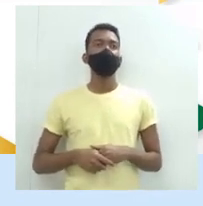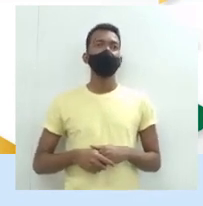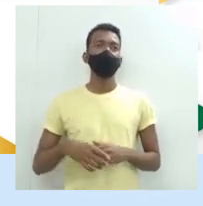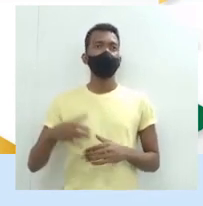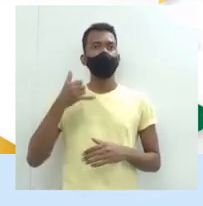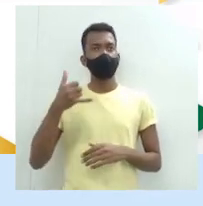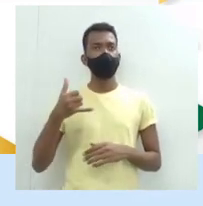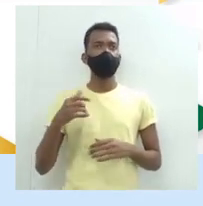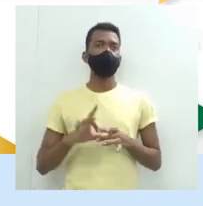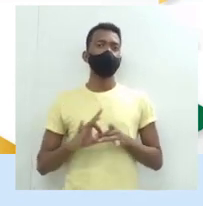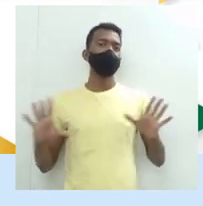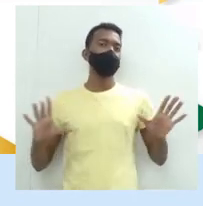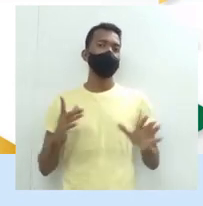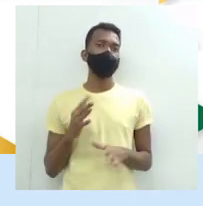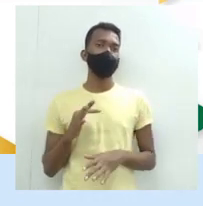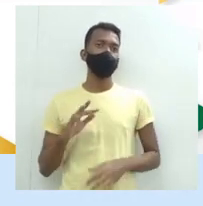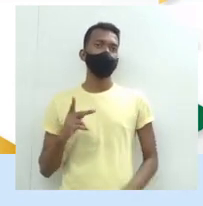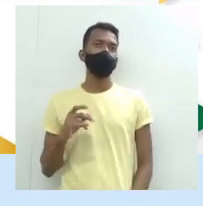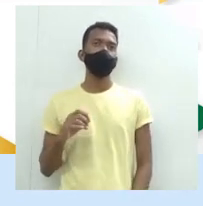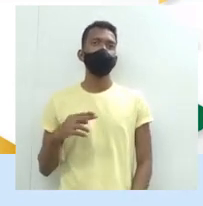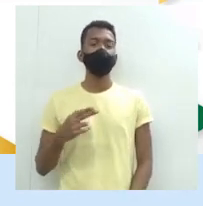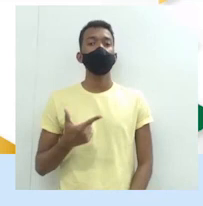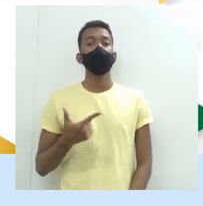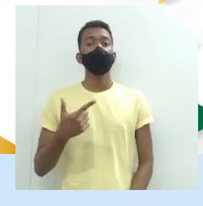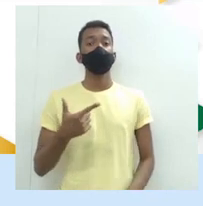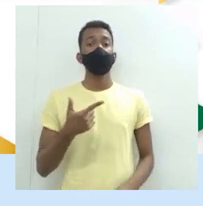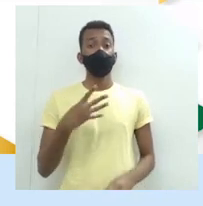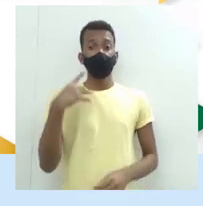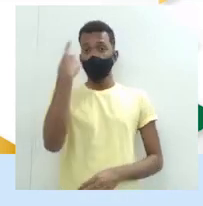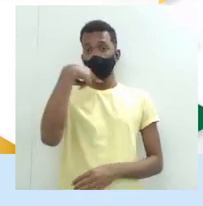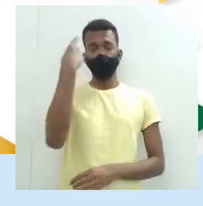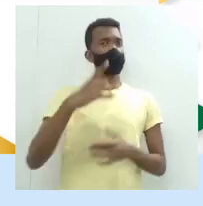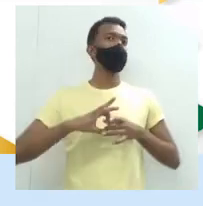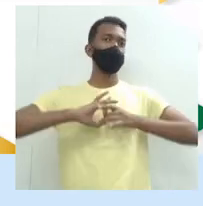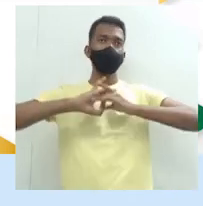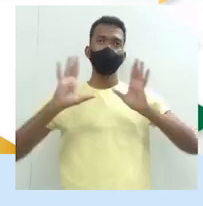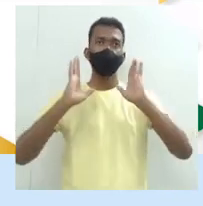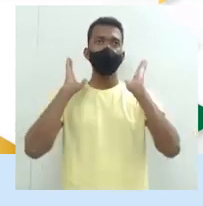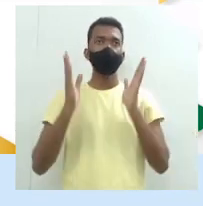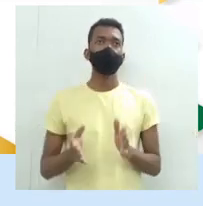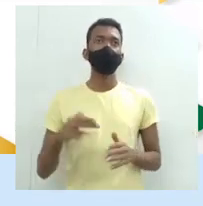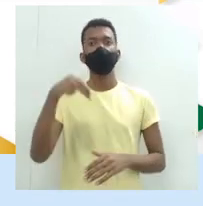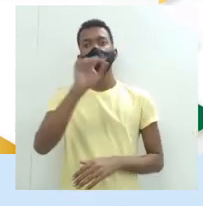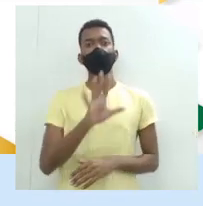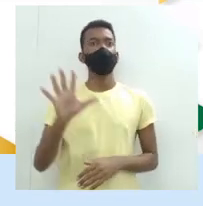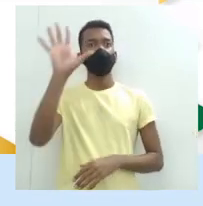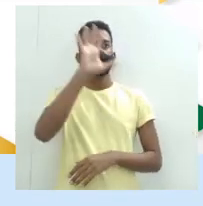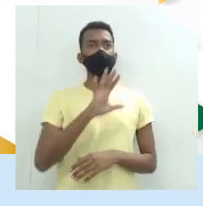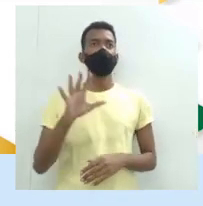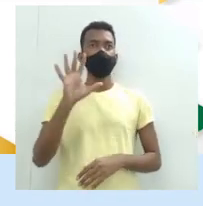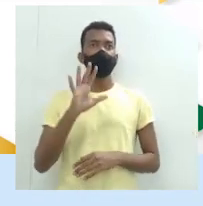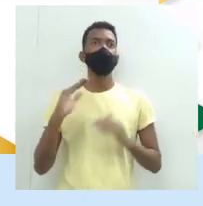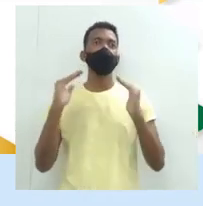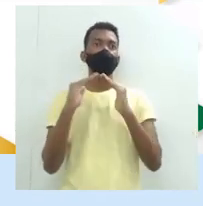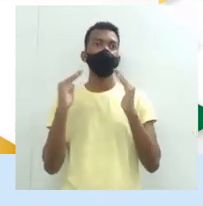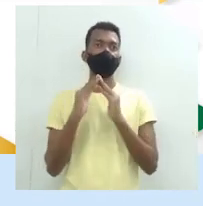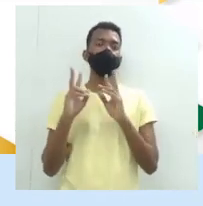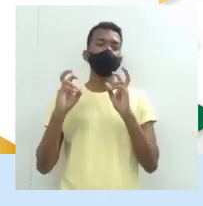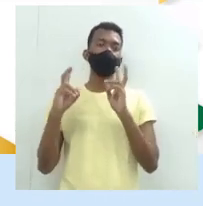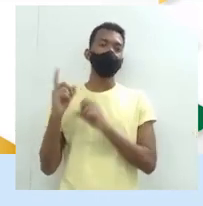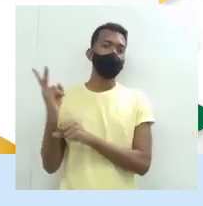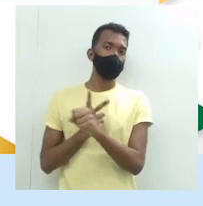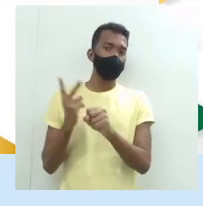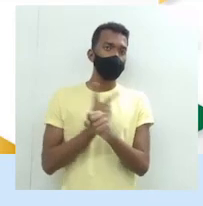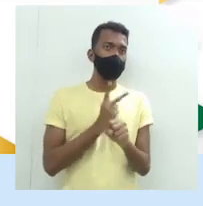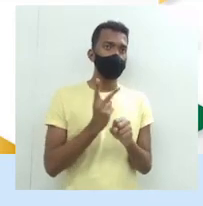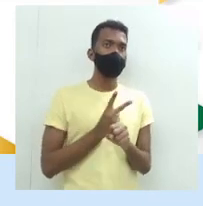aí tem free phone, ele está disponível 24 hours, National Domestic Abuse Helpline, uma linha